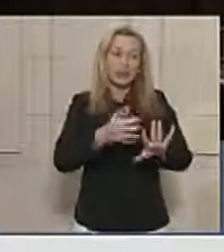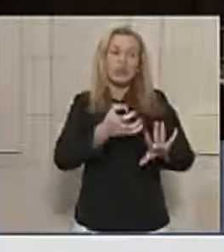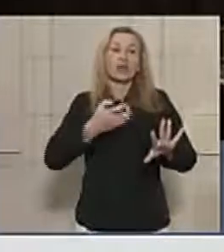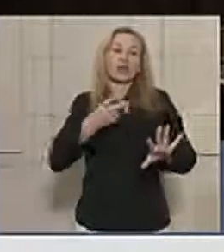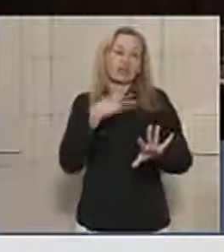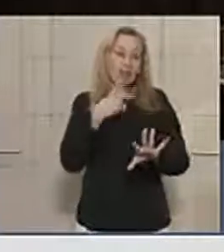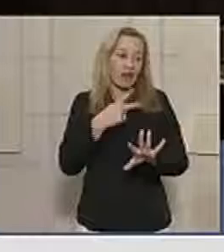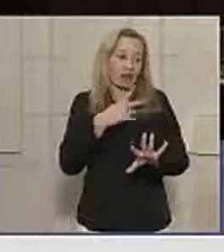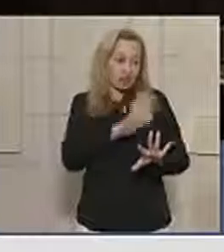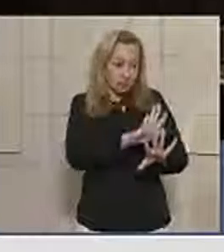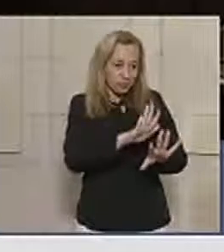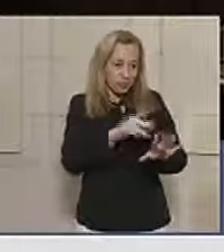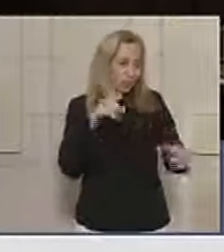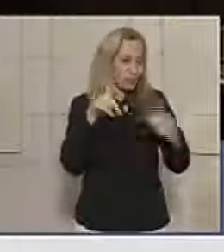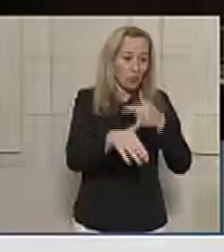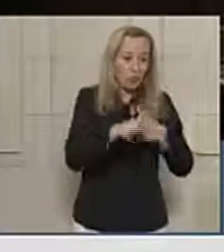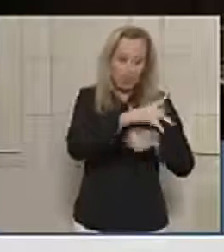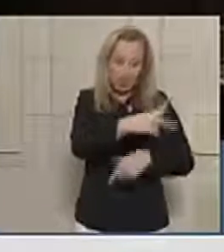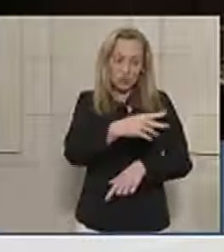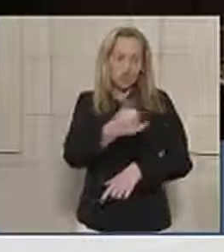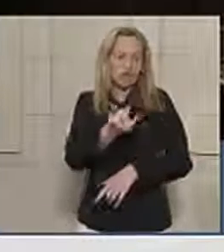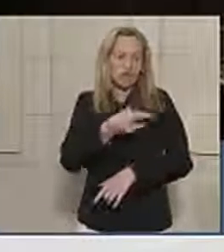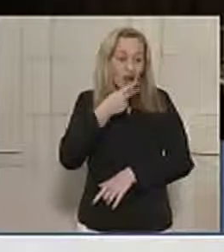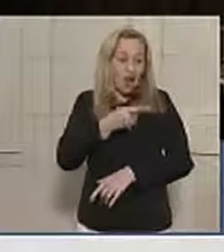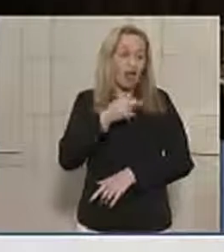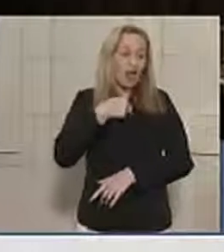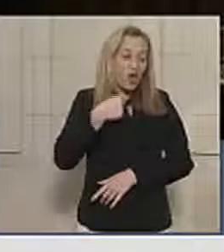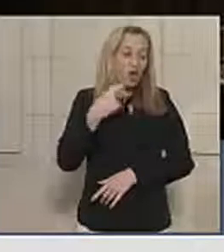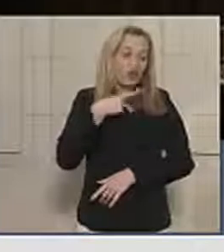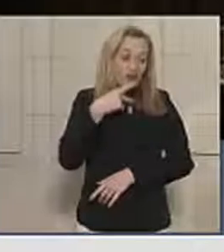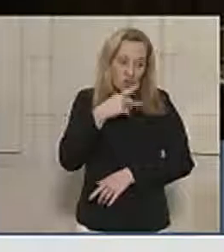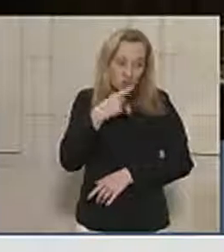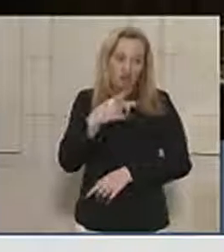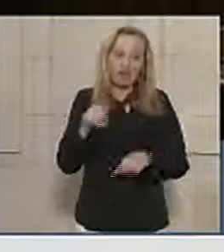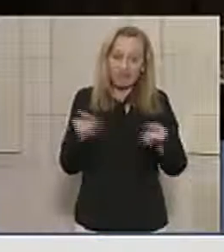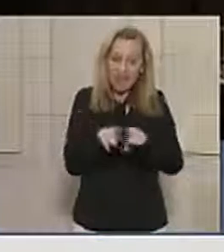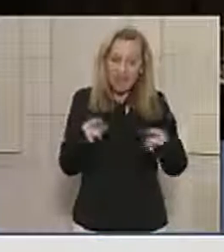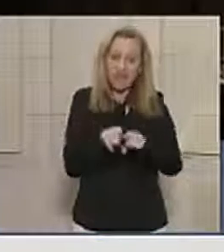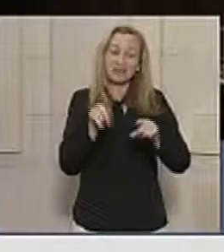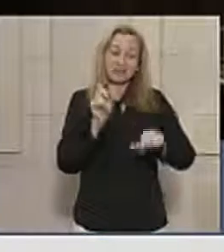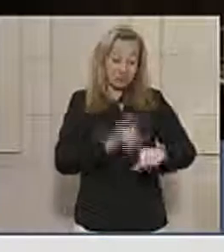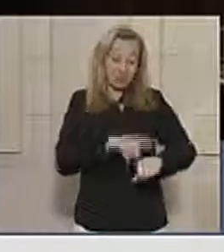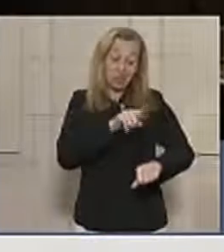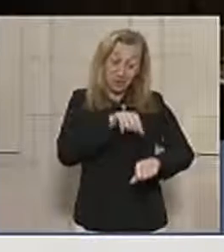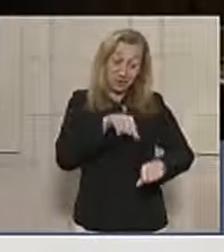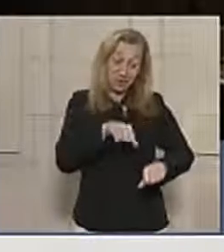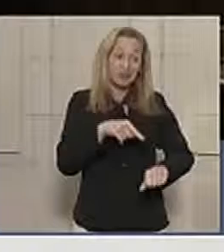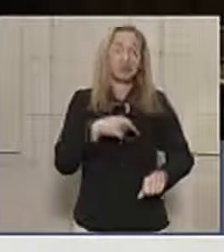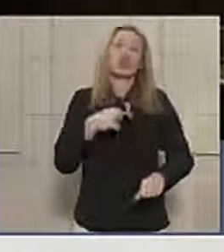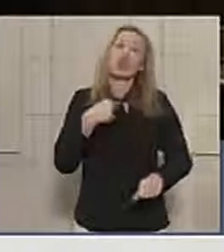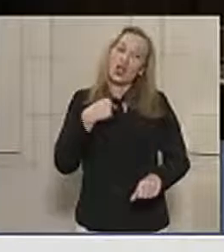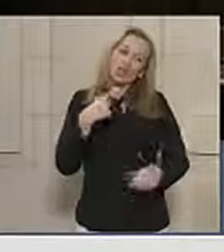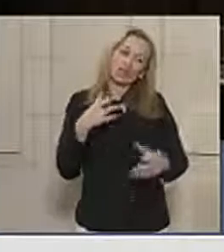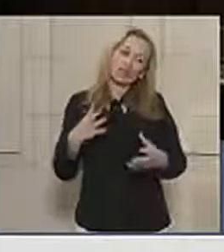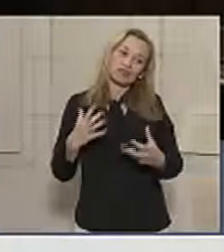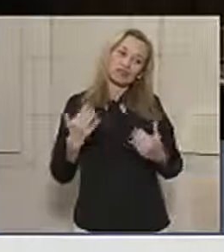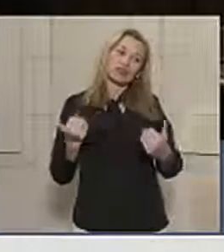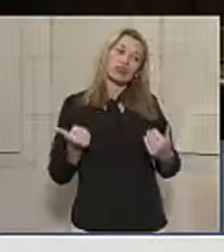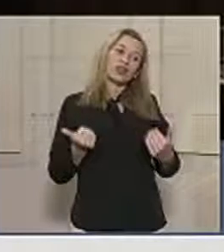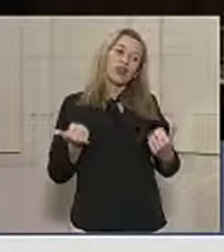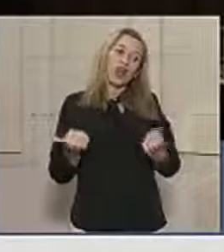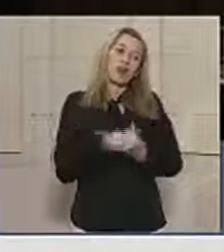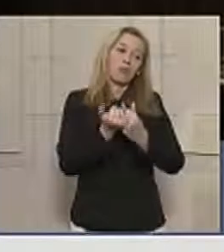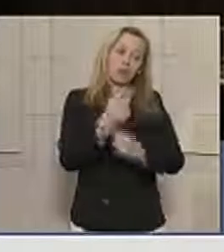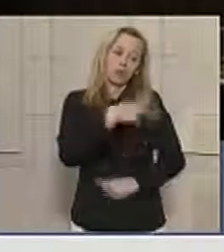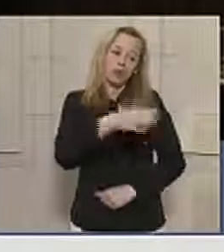Valdec... interrompendo um pouco a fala de Vossa Excelência, e eu vou dar um desconto aqui no tempo, faço coro ao seu